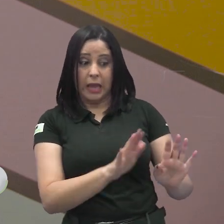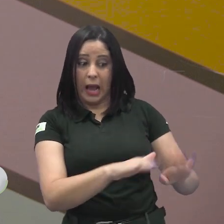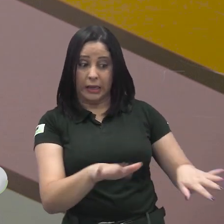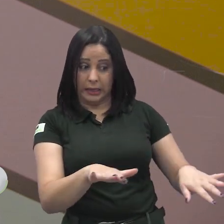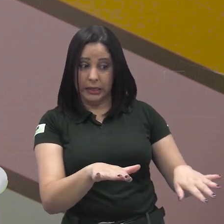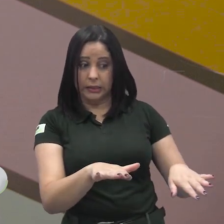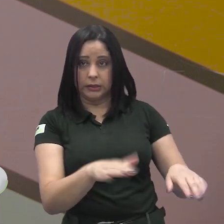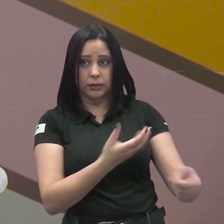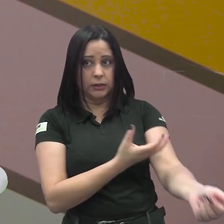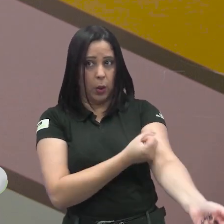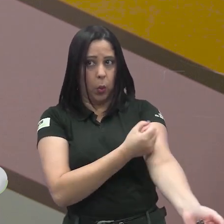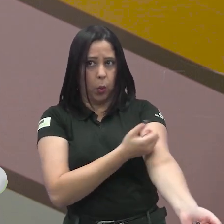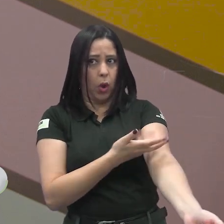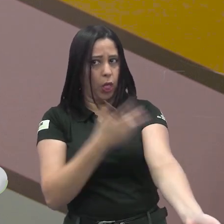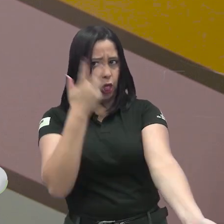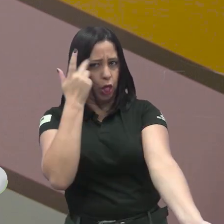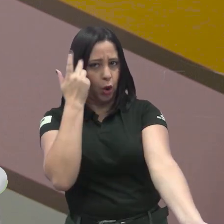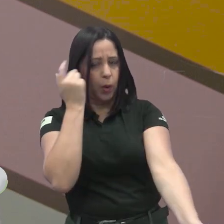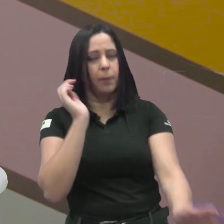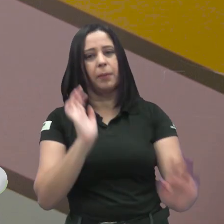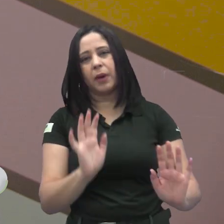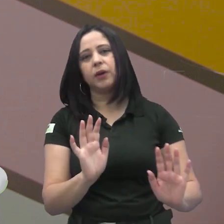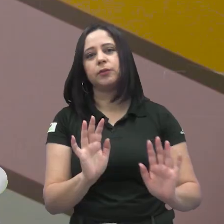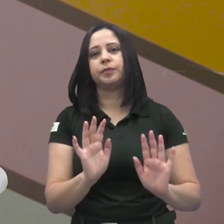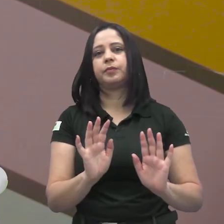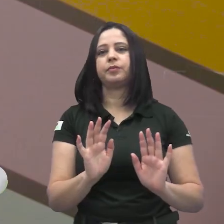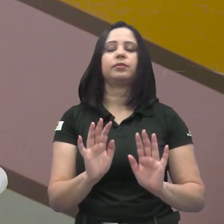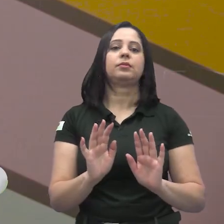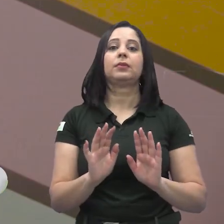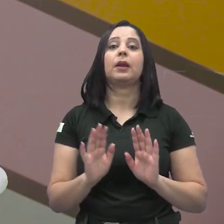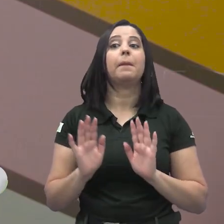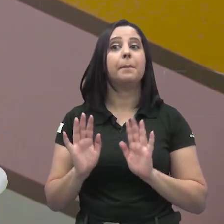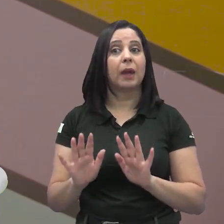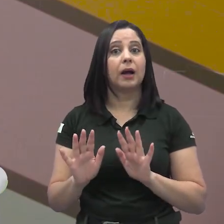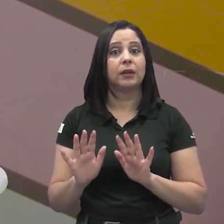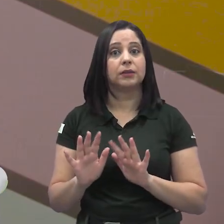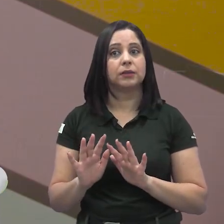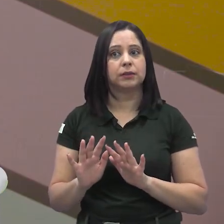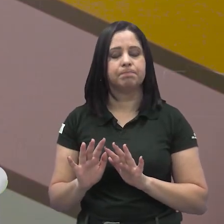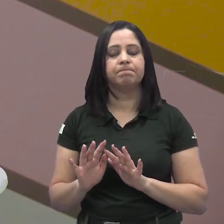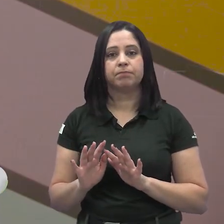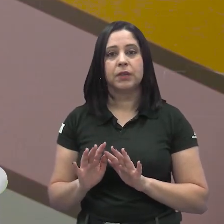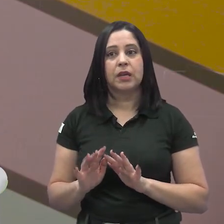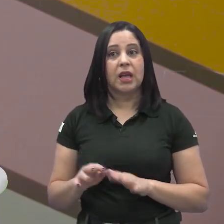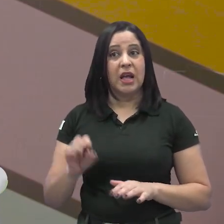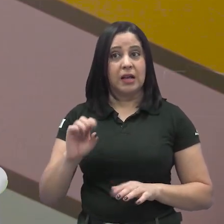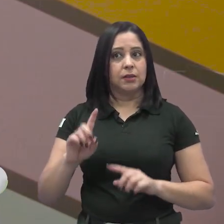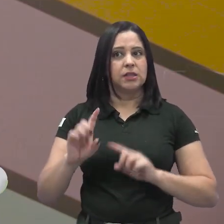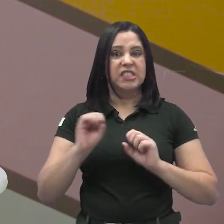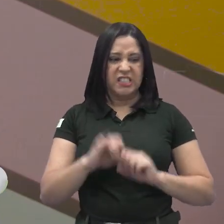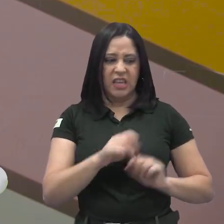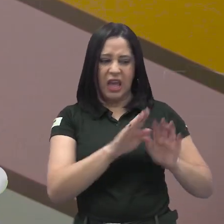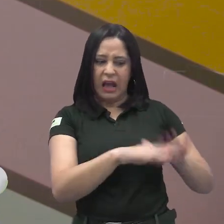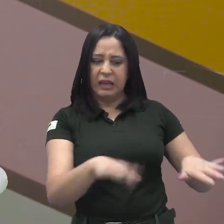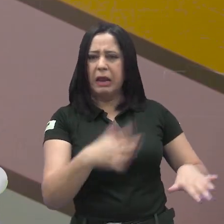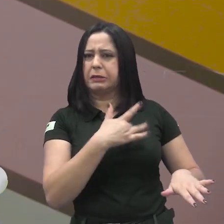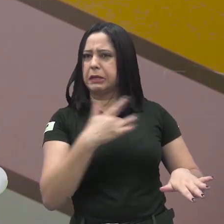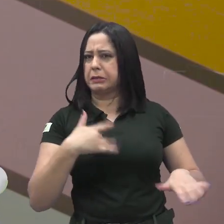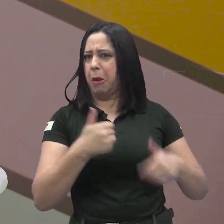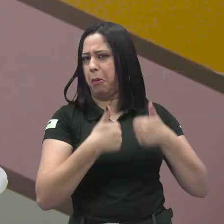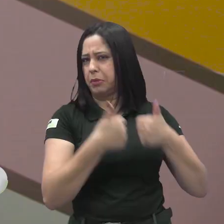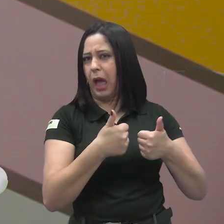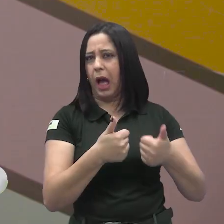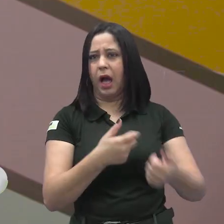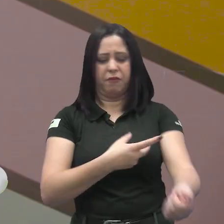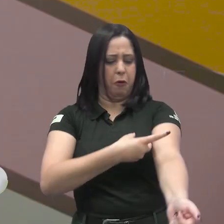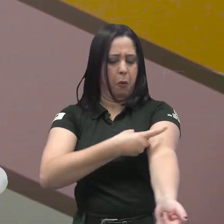arterial daquela criança é normal. Você pode medir até antes disso, não se vê problema. Mas, a grosso modo, quando a criança é saudável, os exames